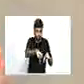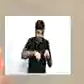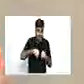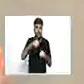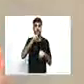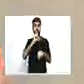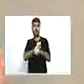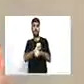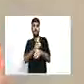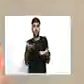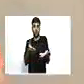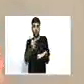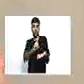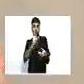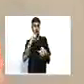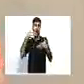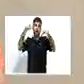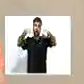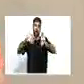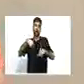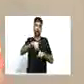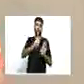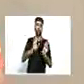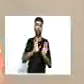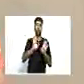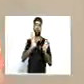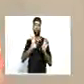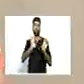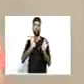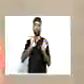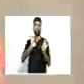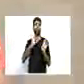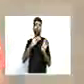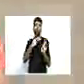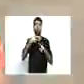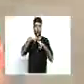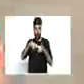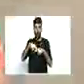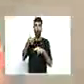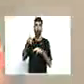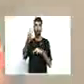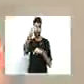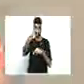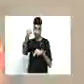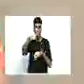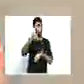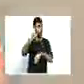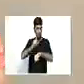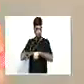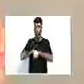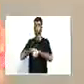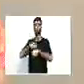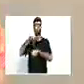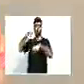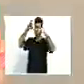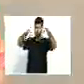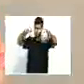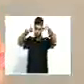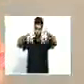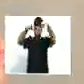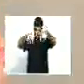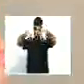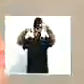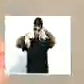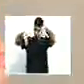parar um dia de recolher Ah tá chovendo hoje eu não vou sair Ah não por causa das 6 horas ele sai à rua debaixo de chuva e